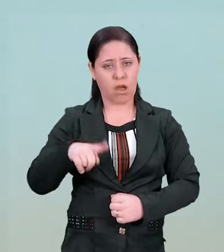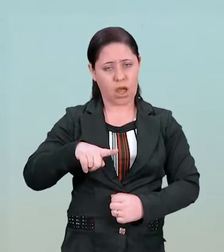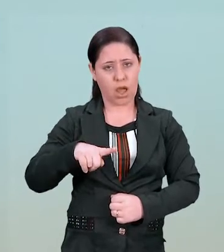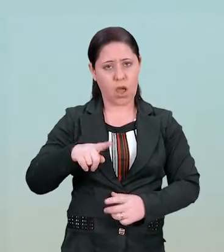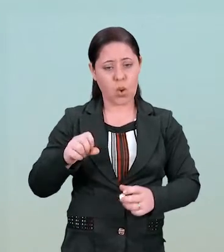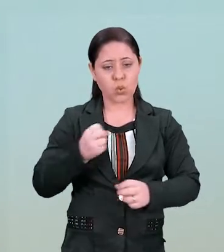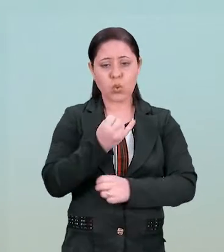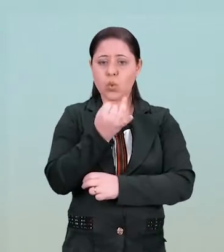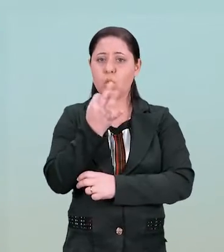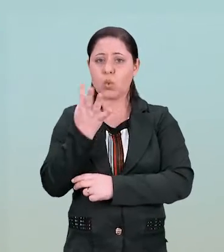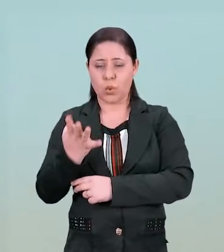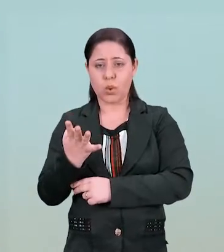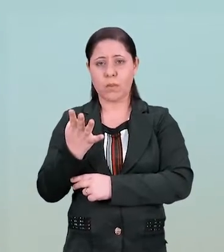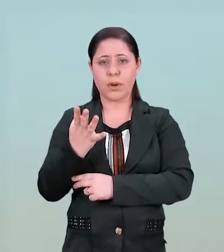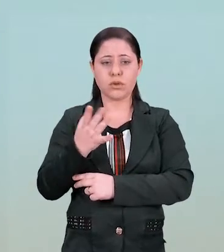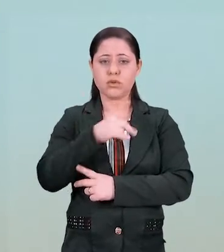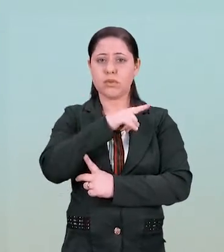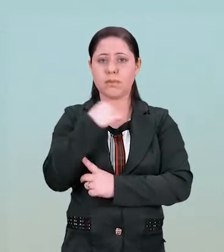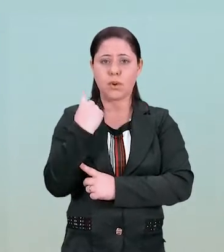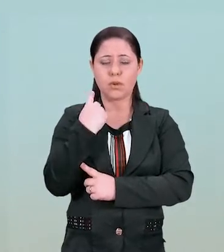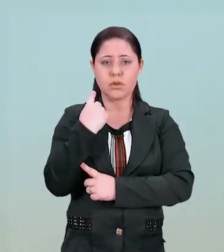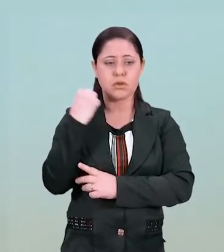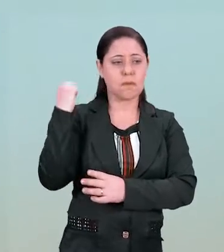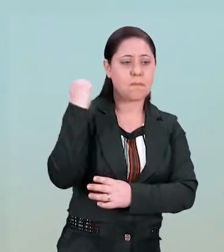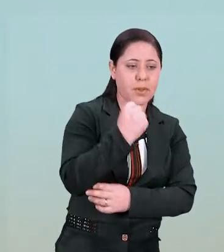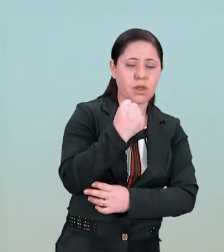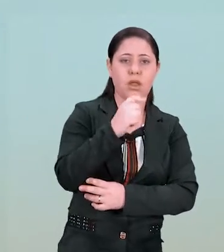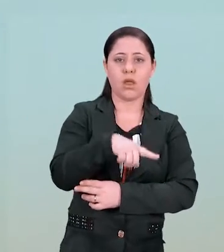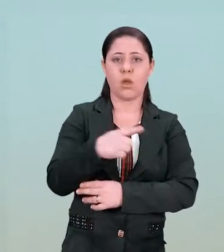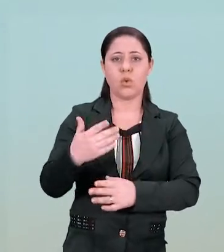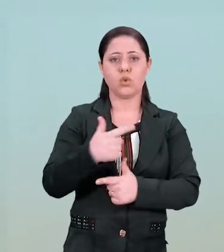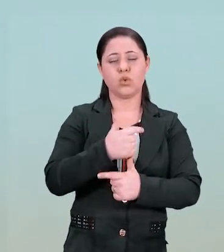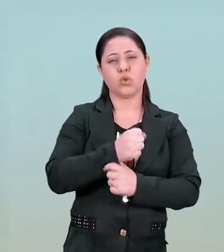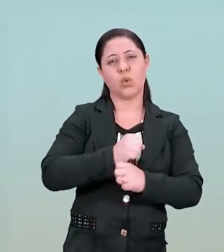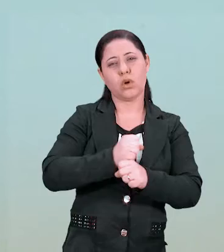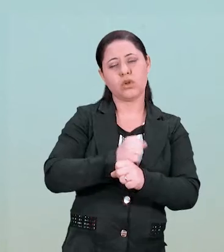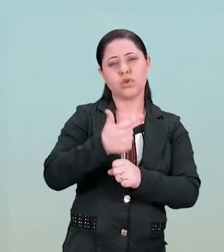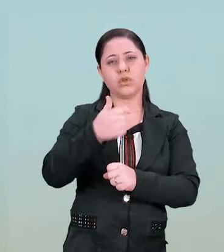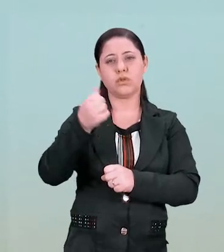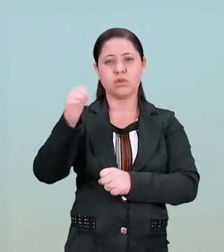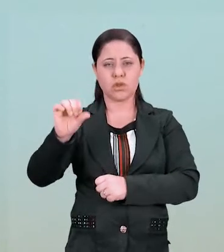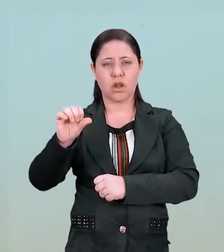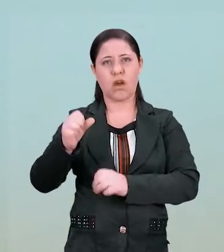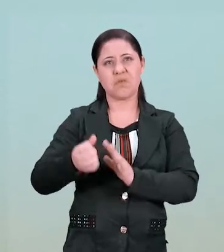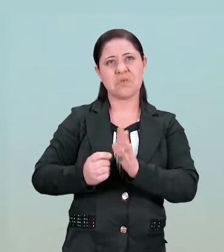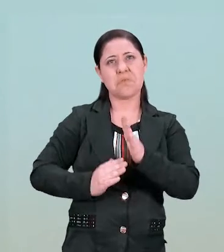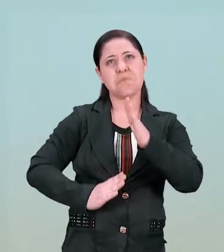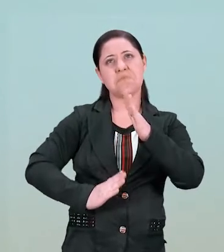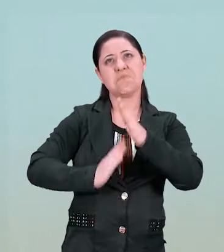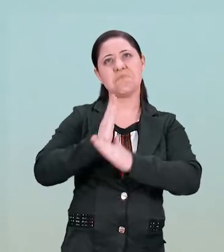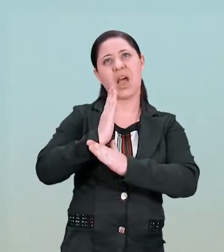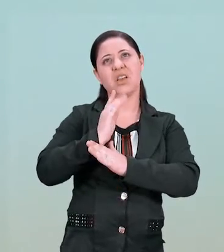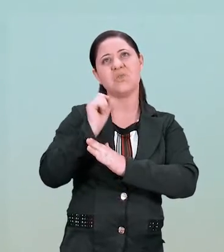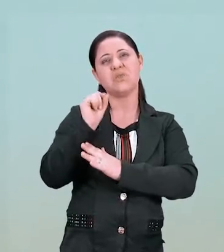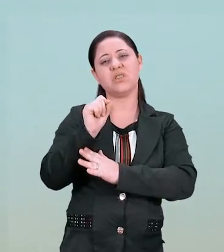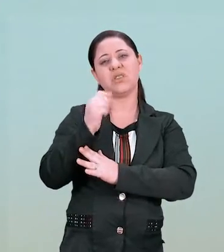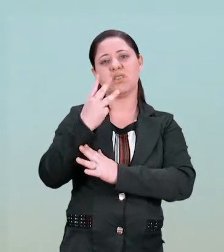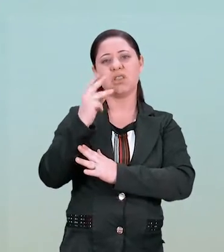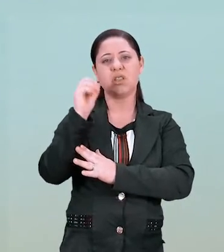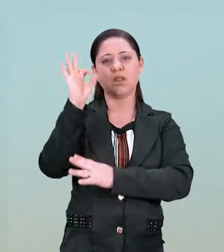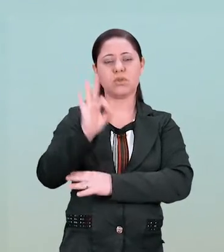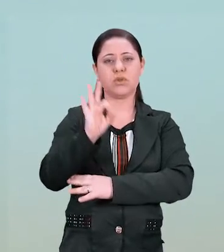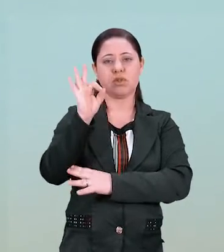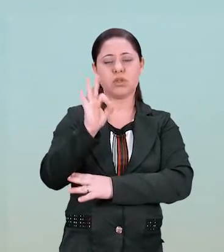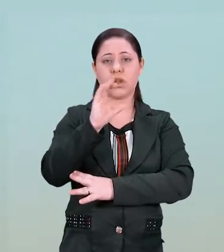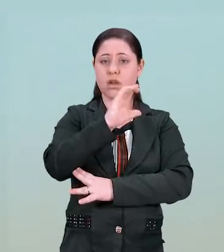de homicídios por 100 mil habitantes nacional hoje, de 2019, está fechando, ultrapassou 30%. A nossa capital está